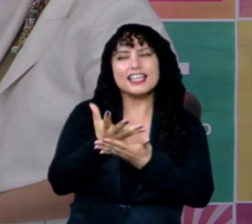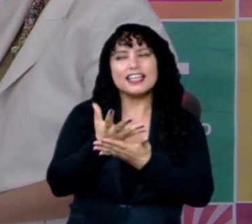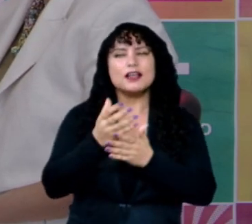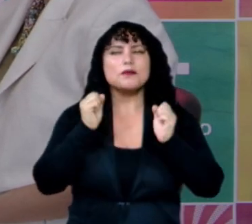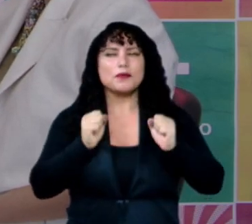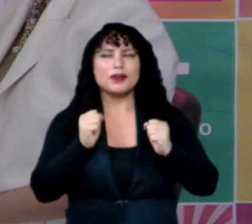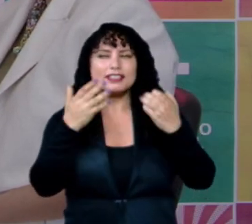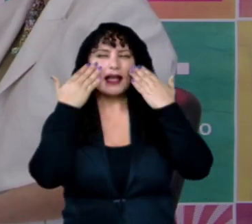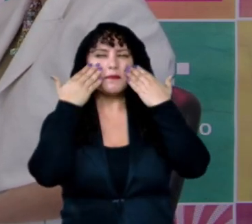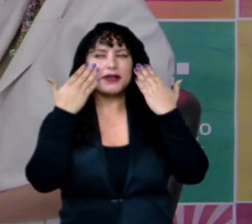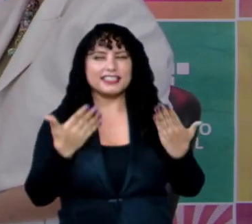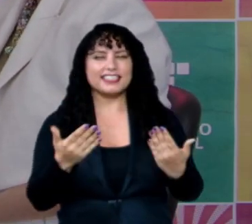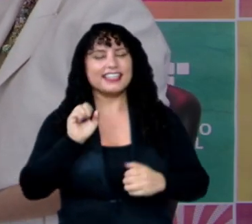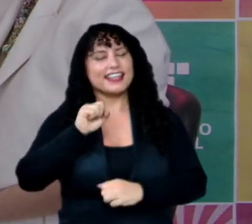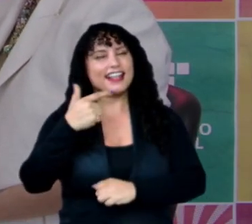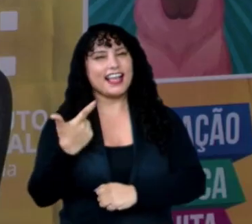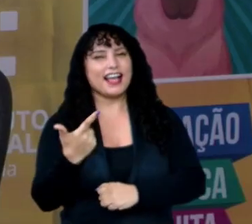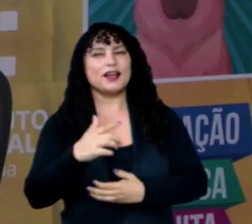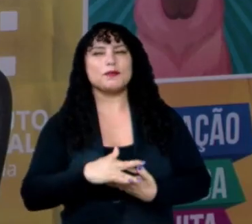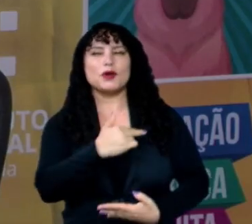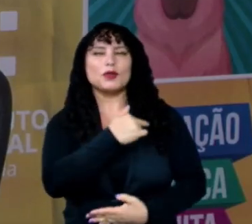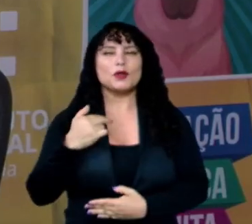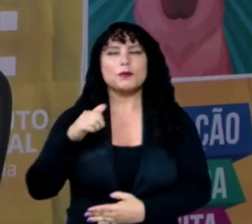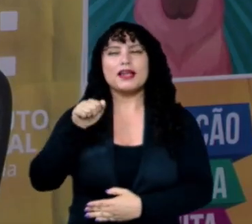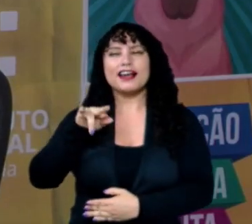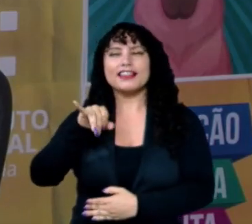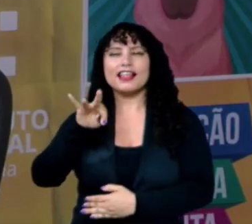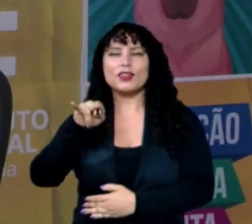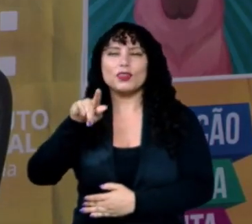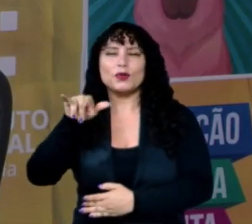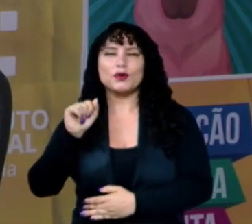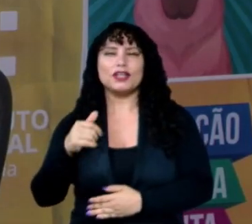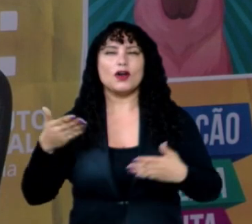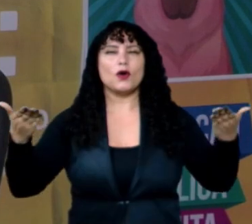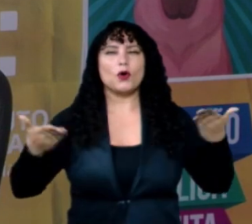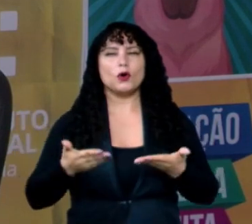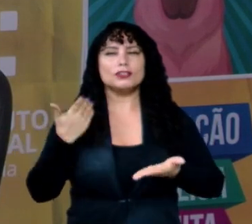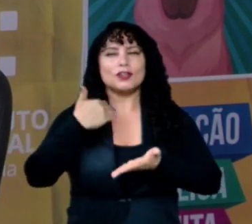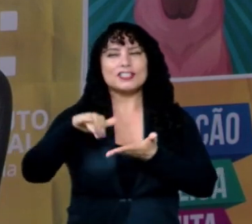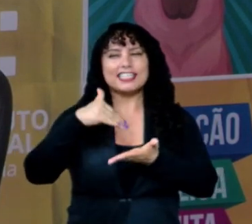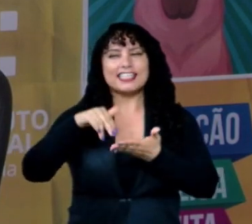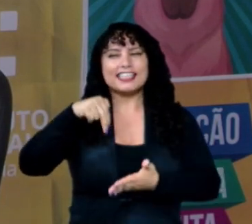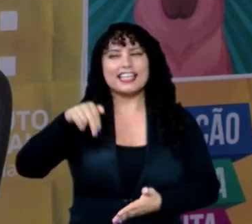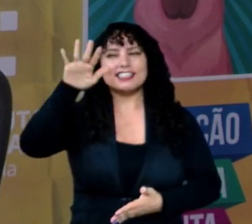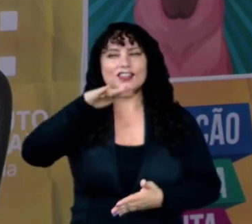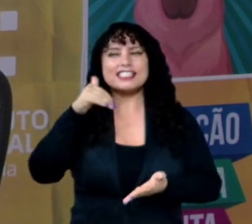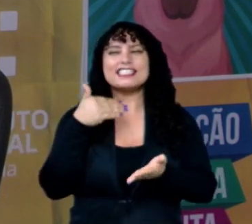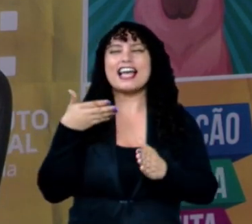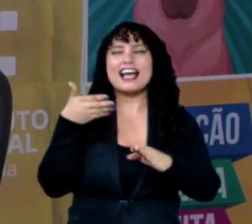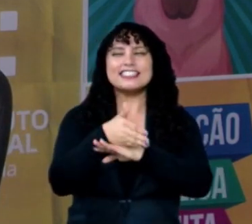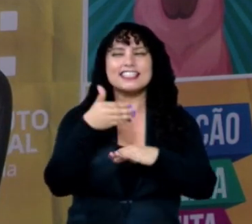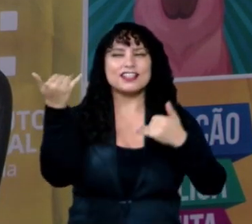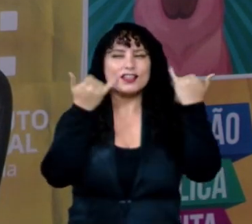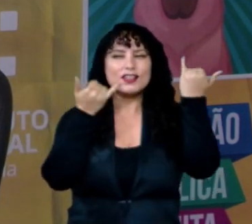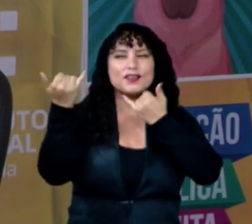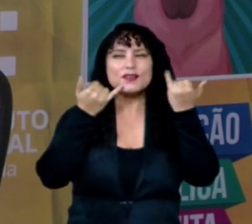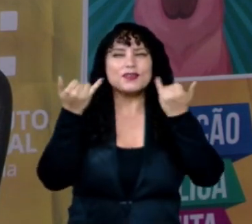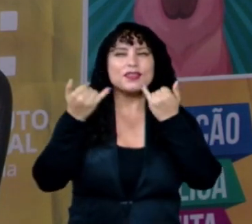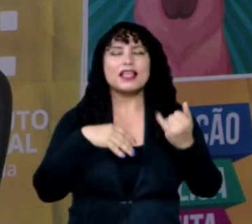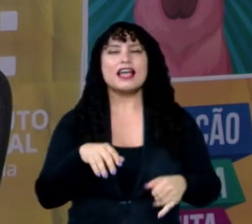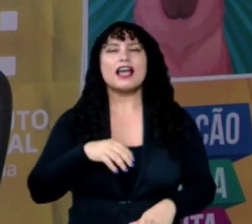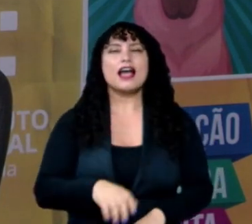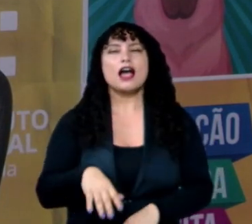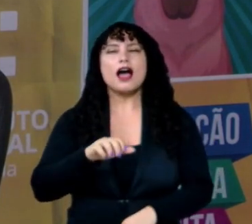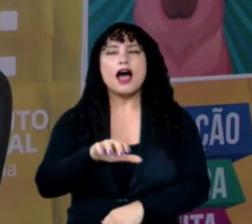se apresentar? Claro. Meu nome é Ana Túlia, hoje eu estou secretária nacional de Acesso à Informação da Controladoria Geral